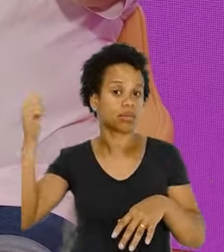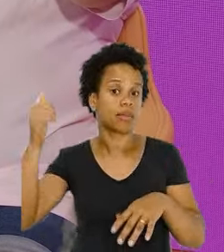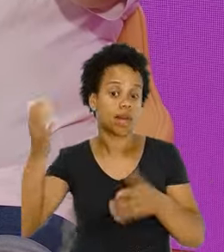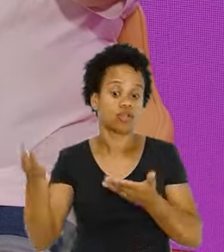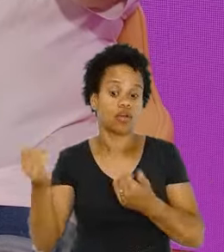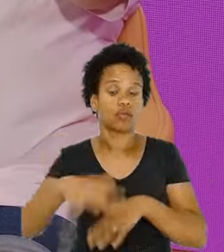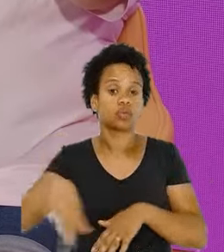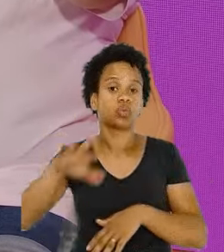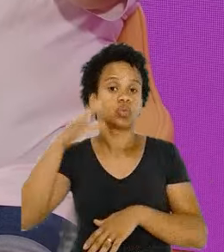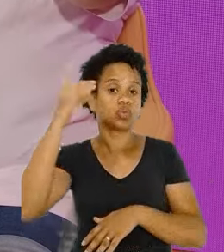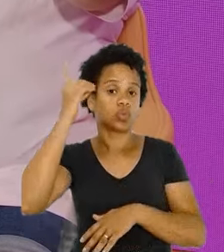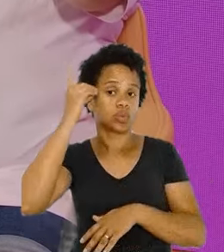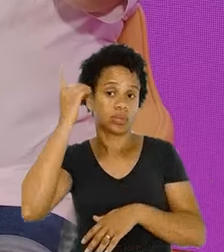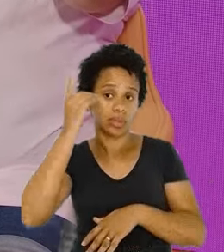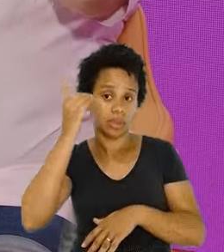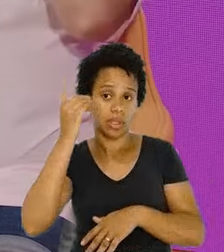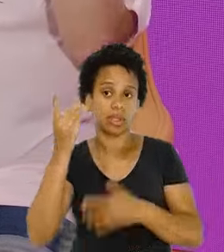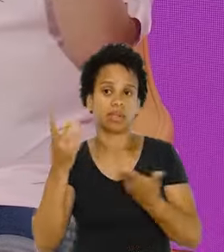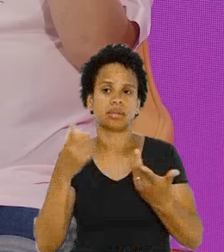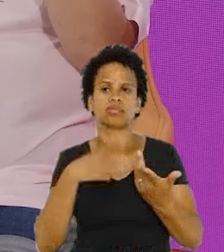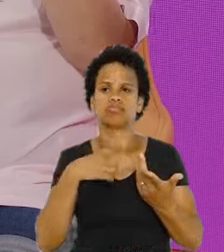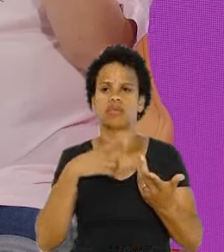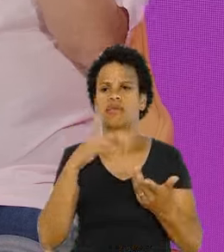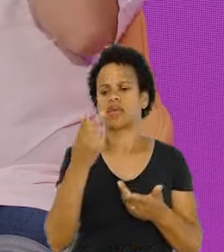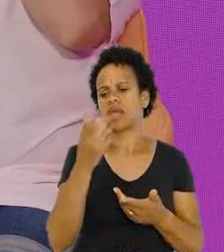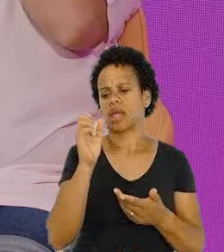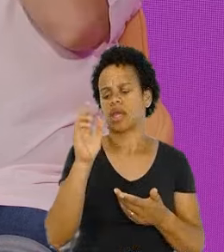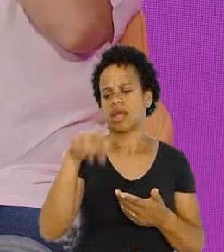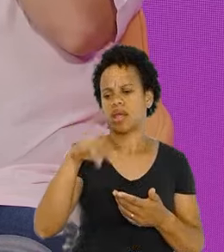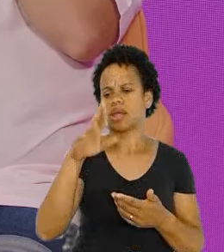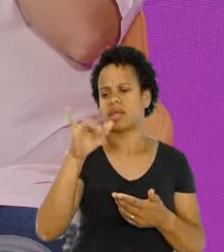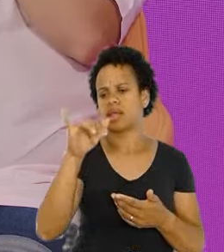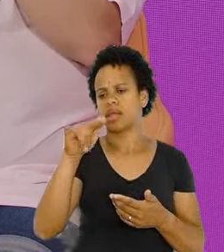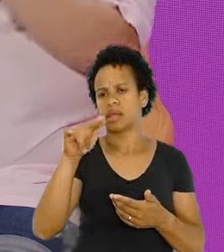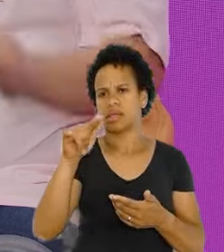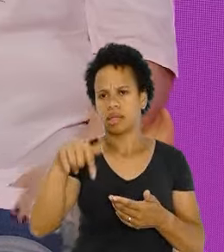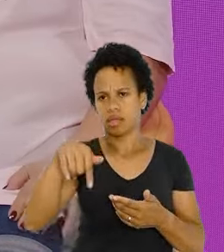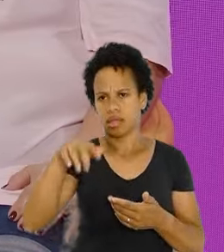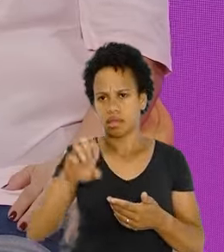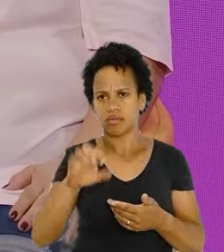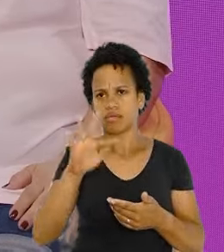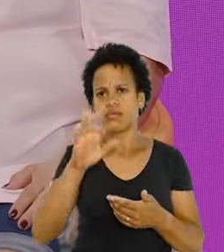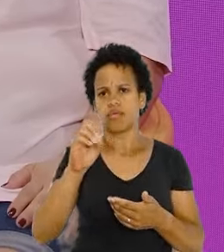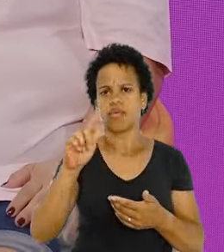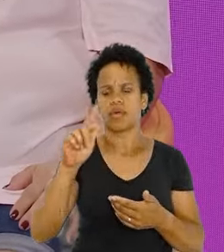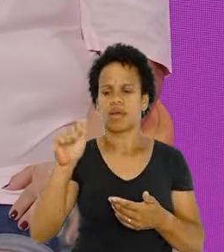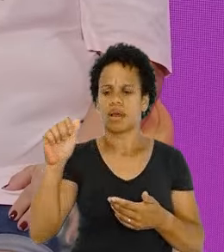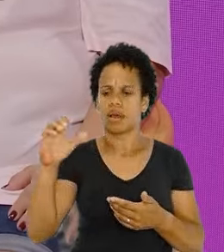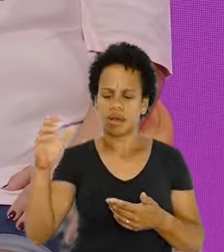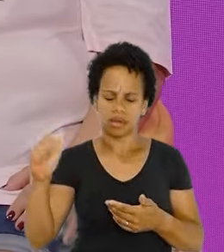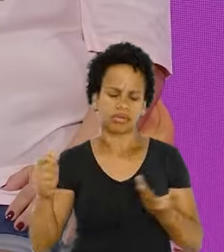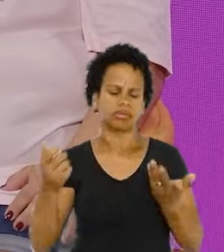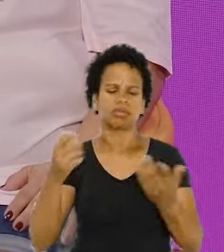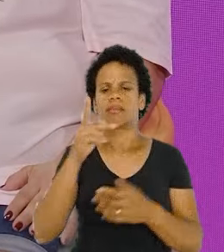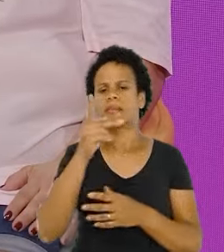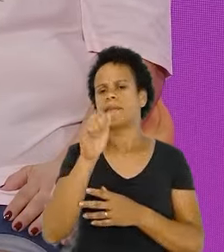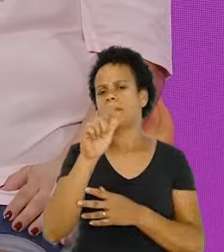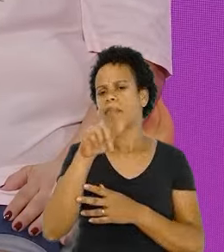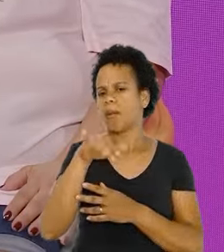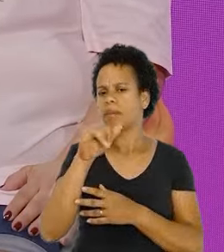oportunidade de viir bancada com Henrique Fogaça com a Palmirinha com o bertolazi porque essa